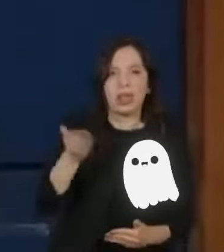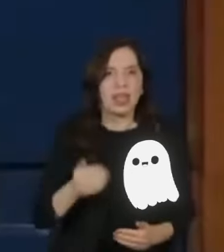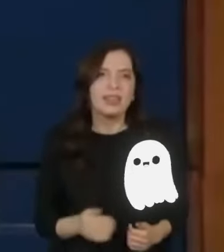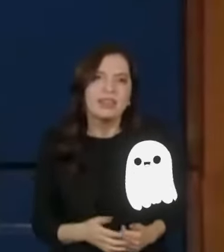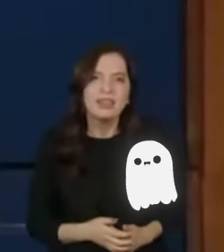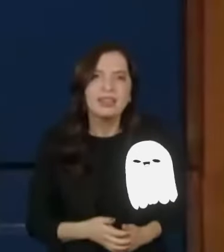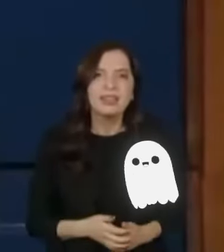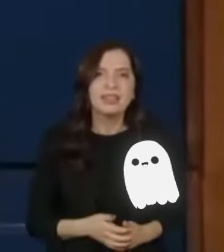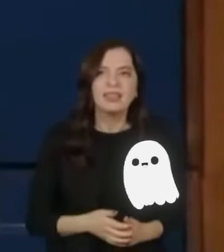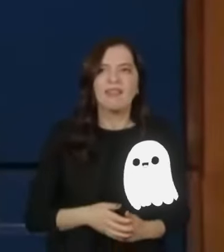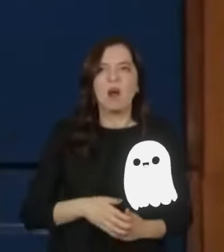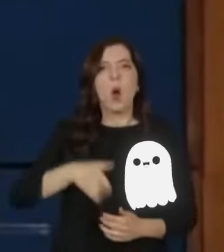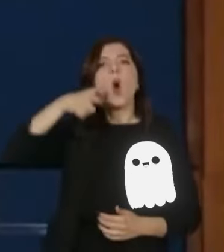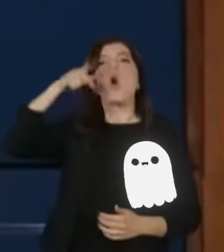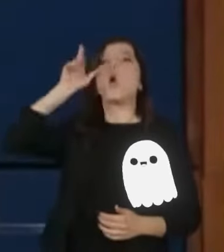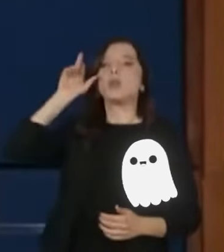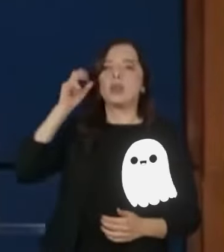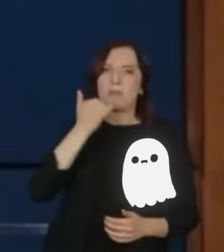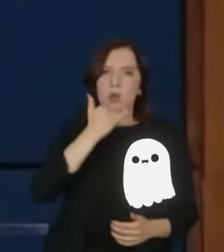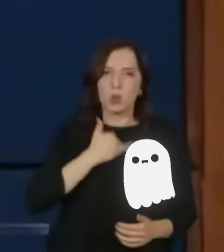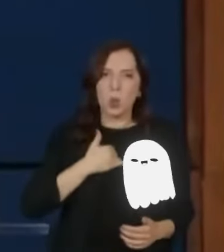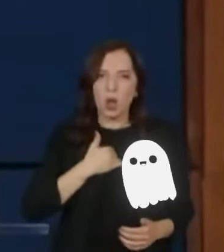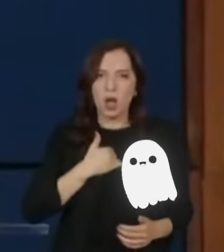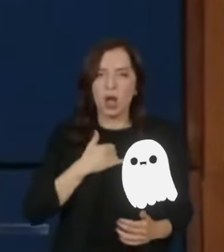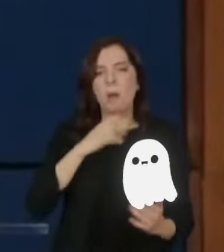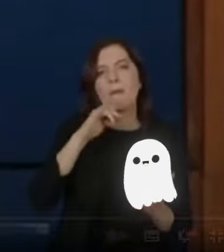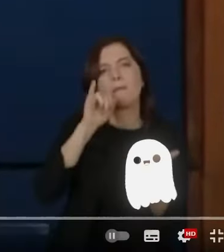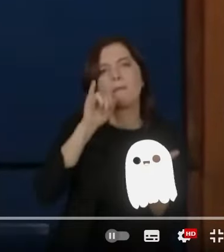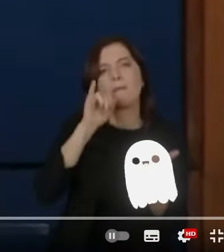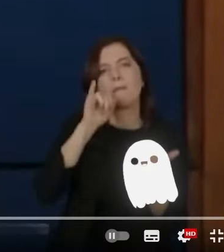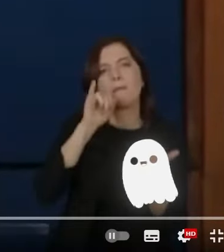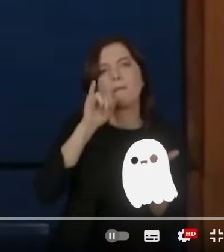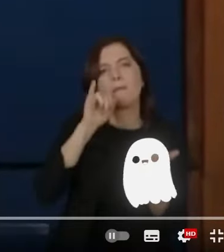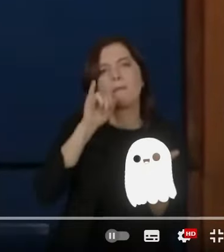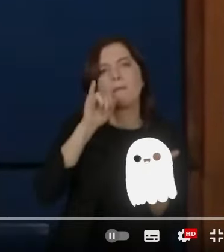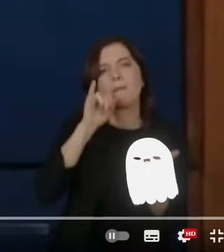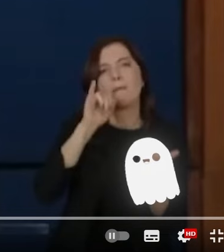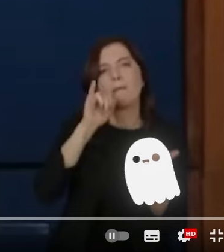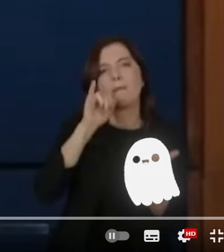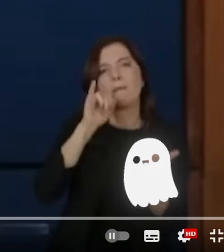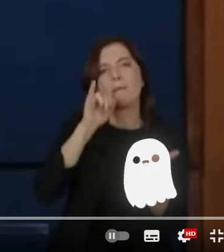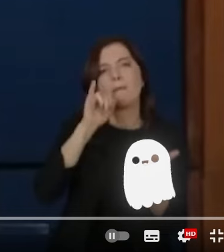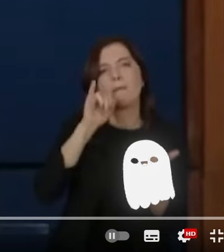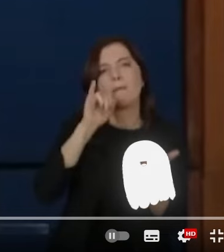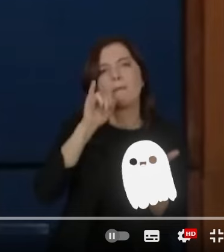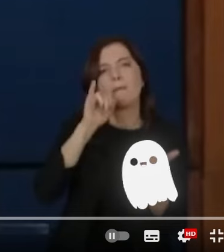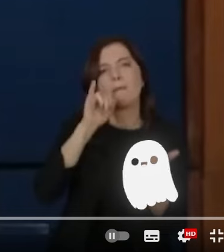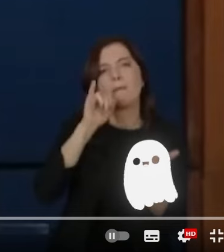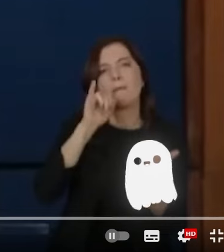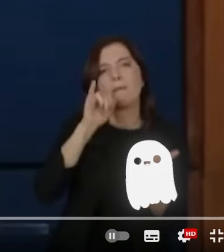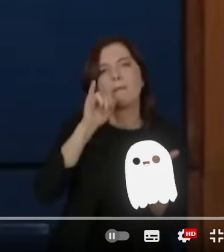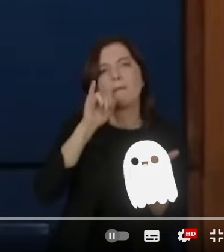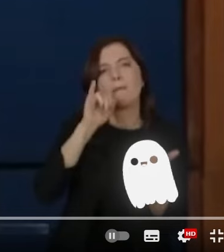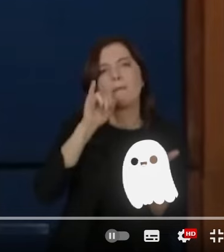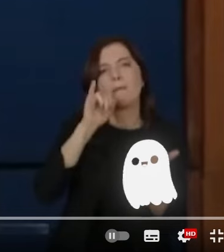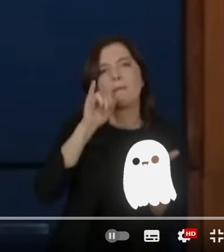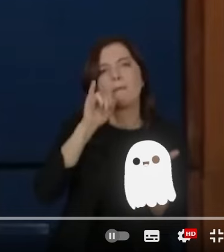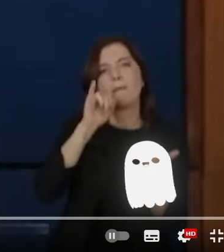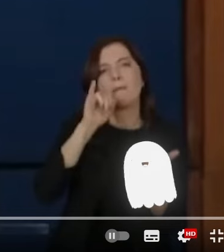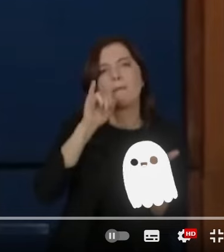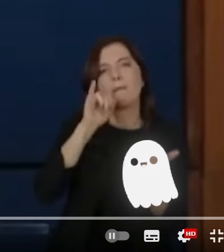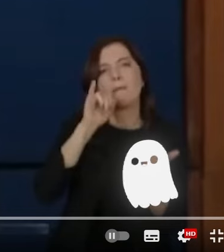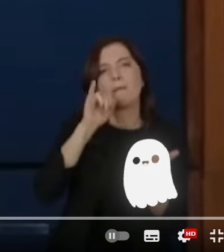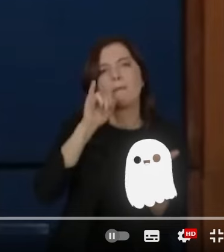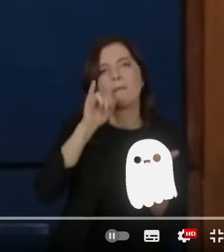perdoei. Agora não perdoo mais. Candidato Marçal, 30 segundos para sua... And I'll forget you,